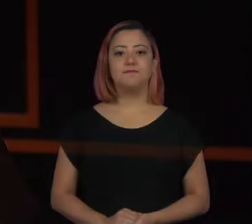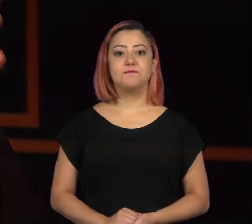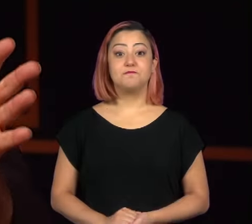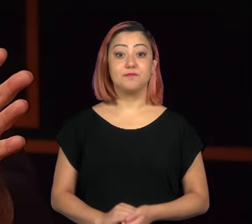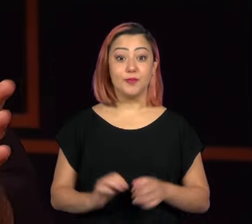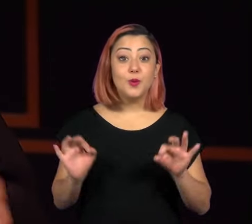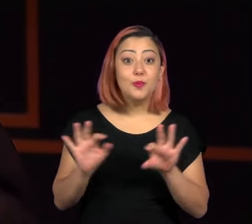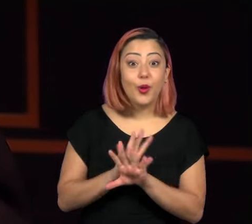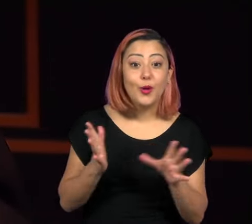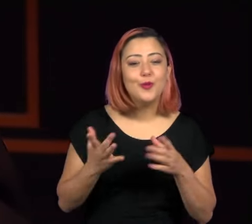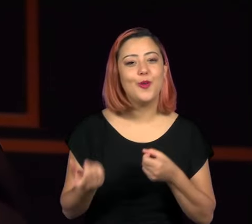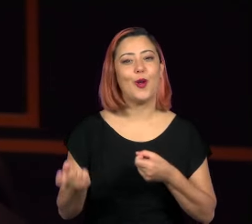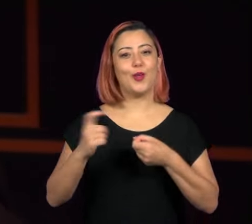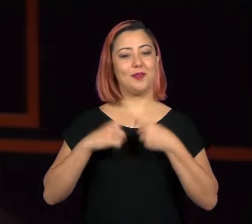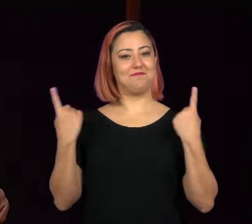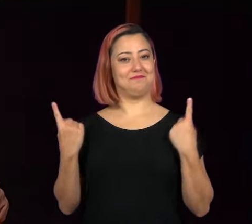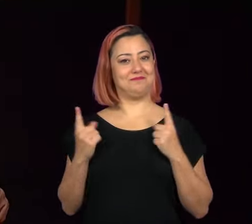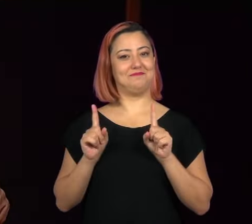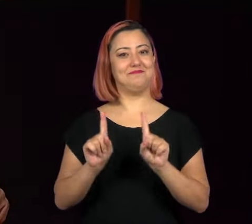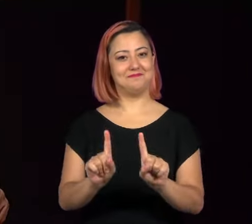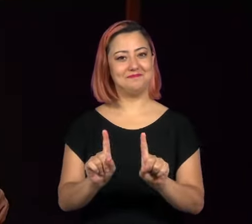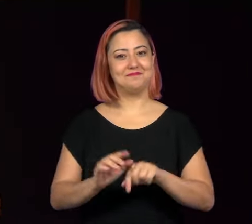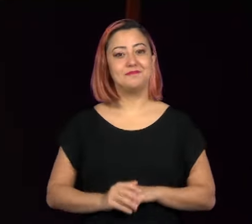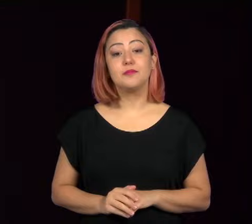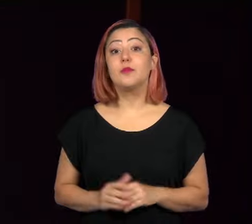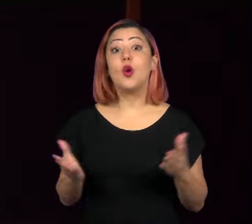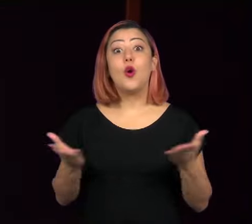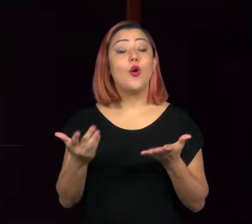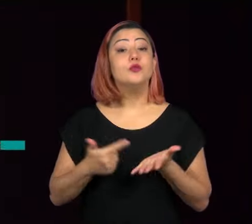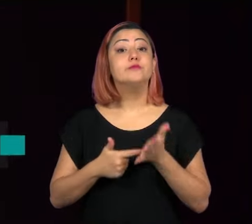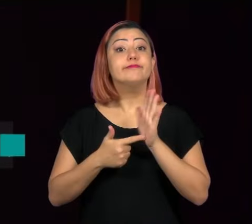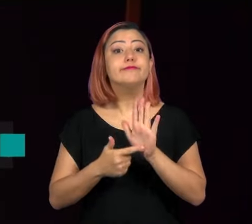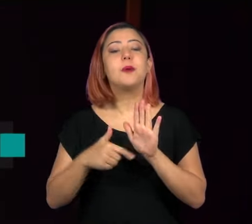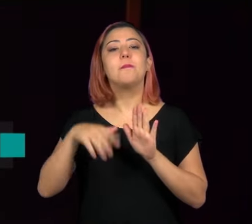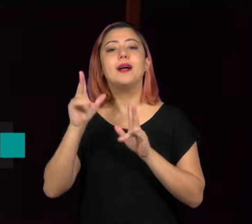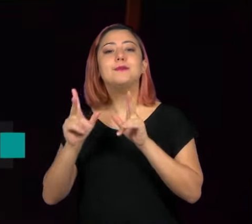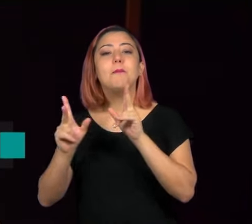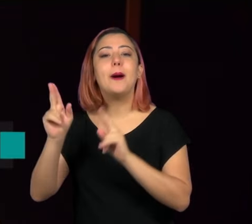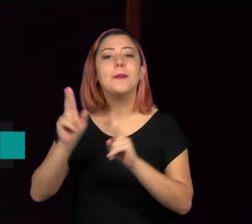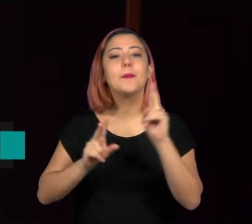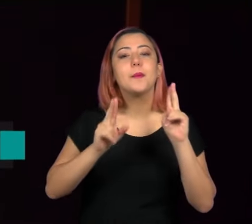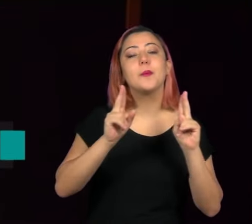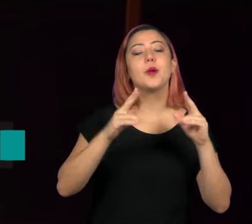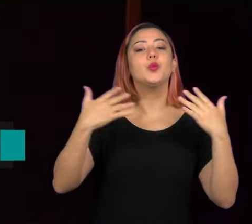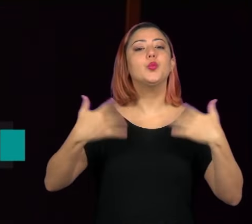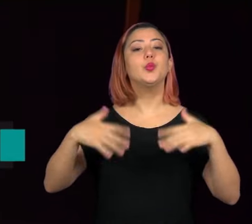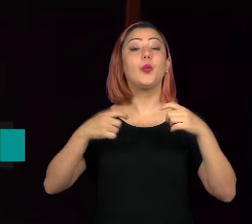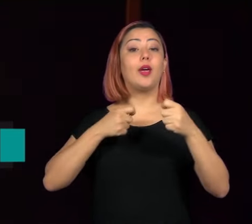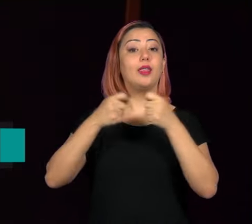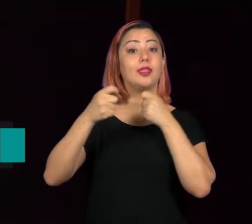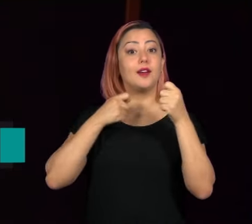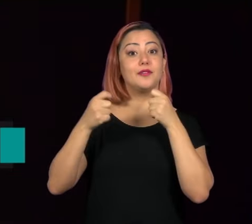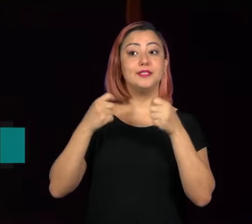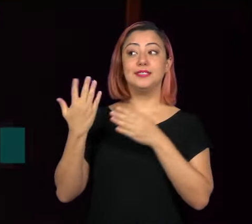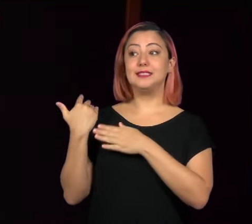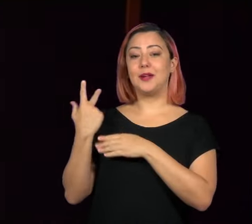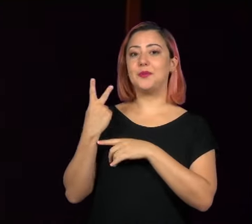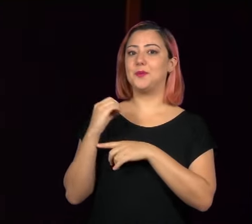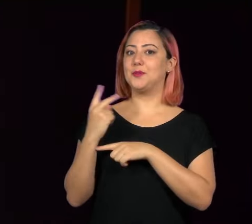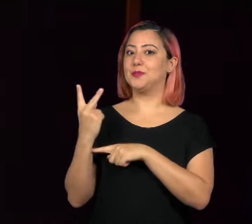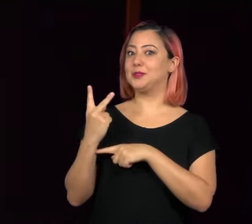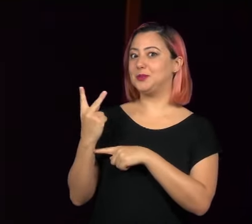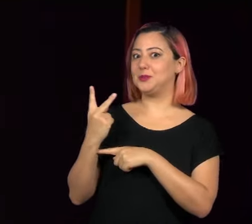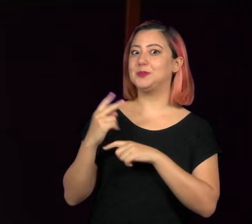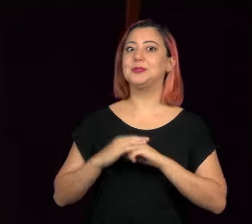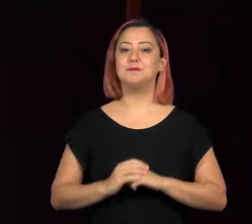Pronto, estamos de volta com o Persona. Hoje, mostrando mais trechos inéditos das entrevistas gravadas em 2022.